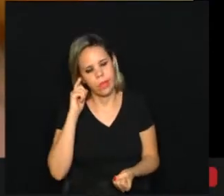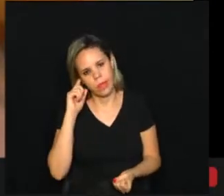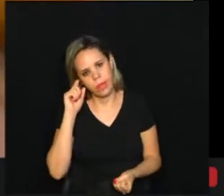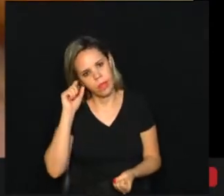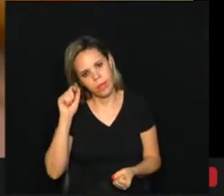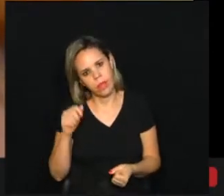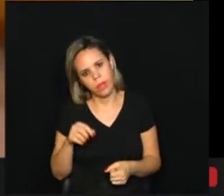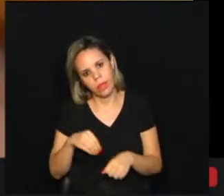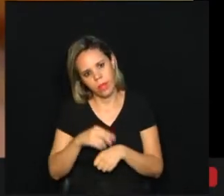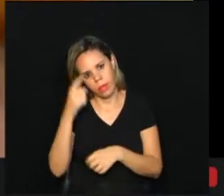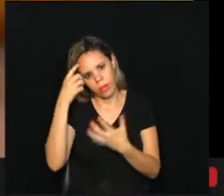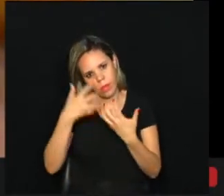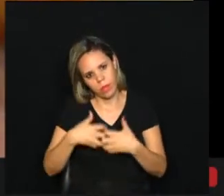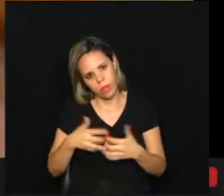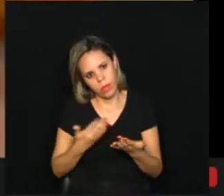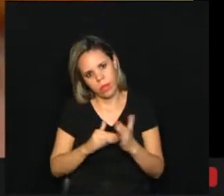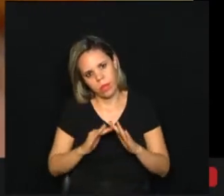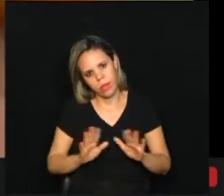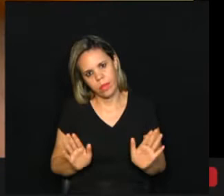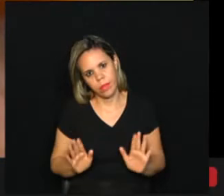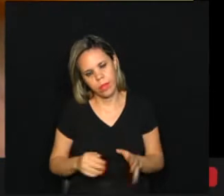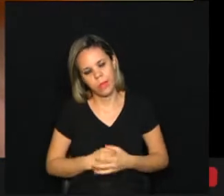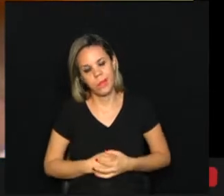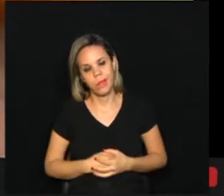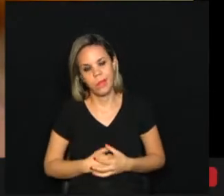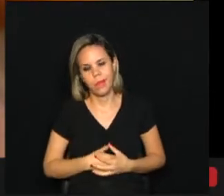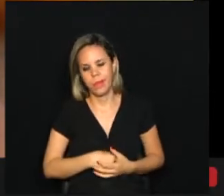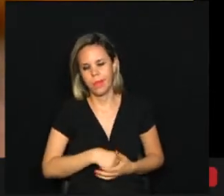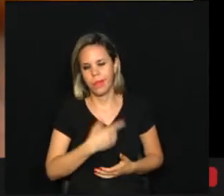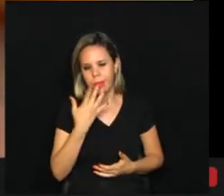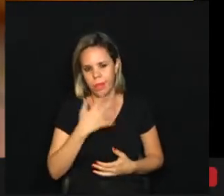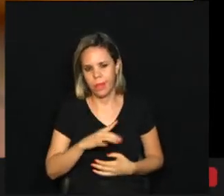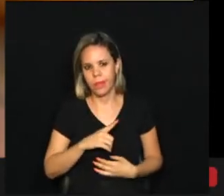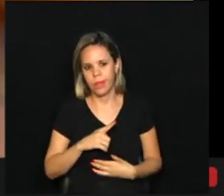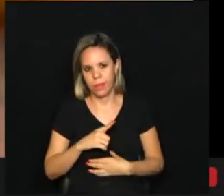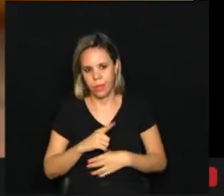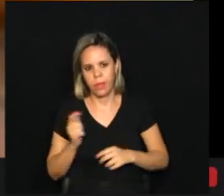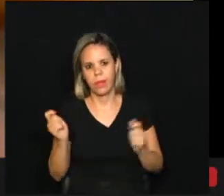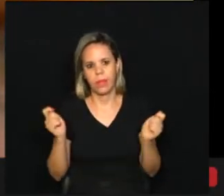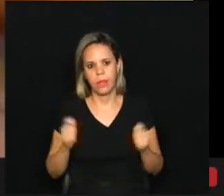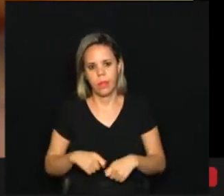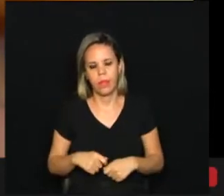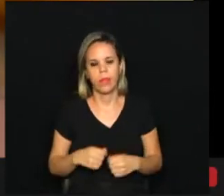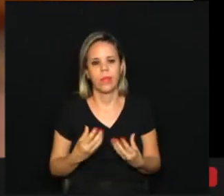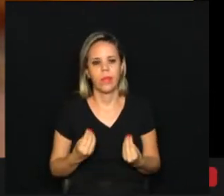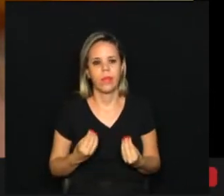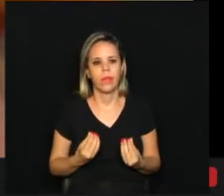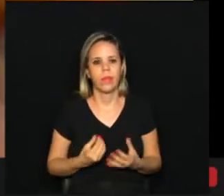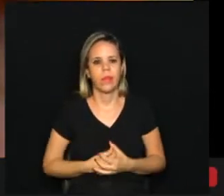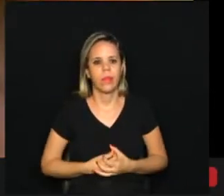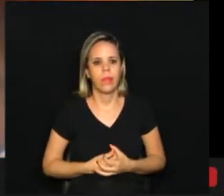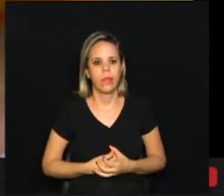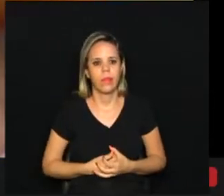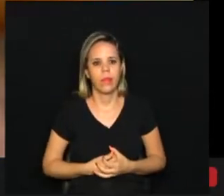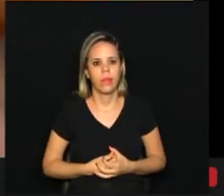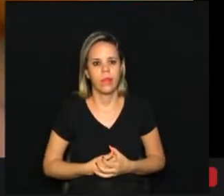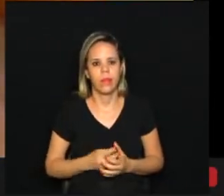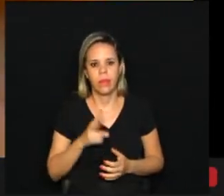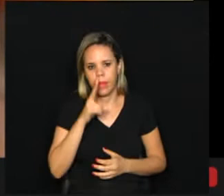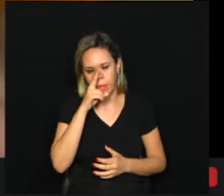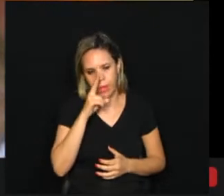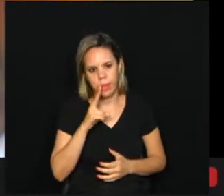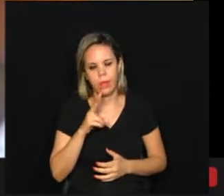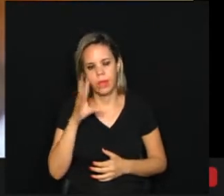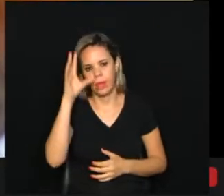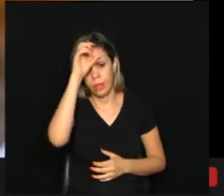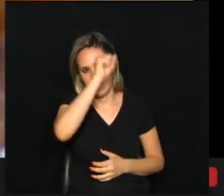é repensado pela escola, né? As crianças têm capacidade muito forte, né, de